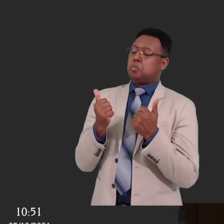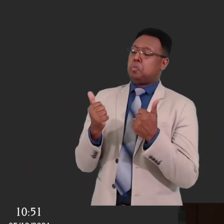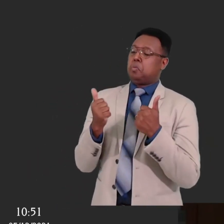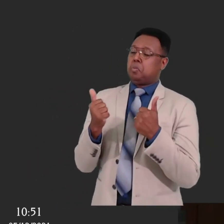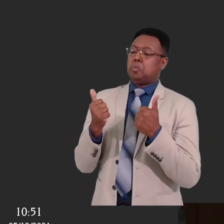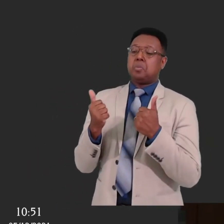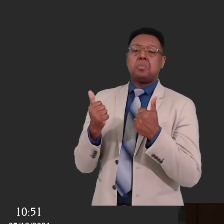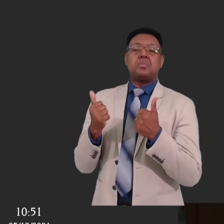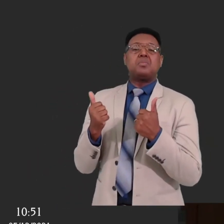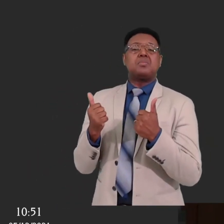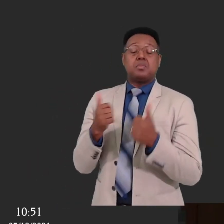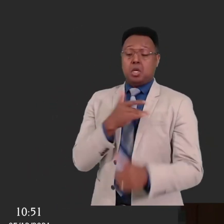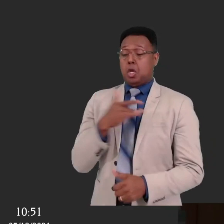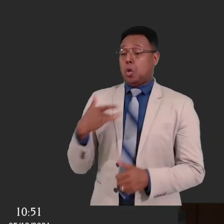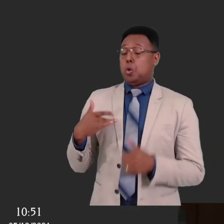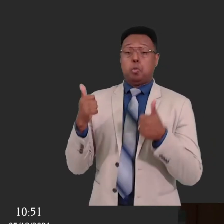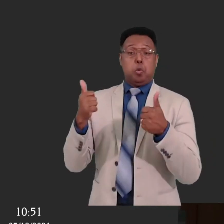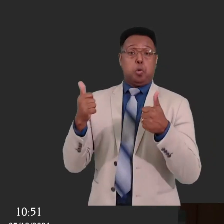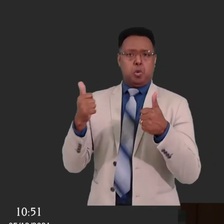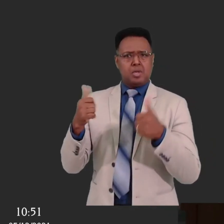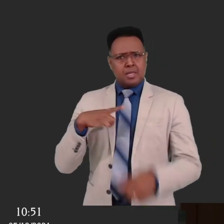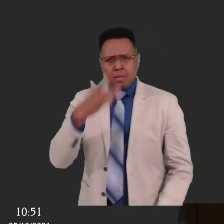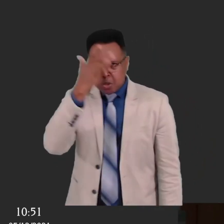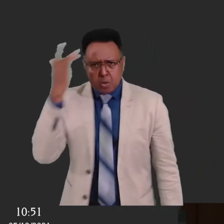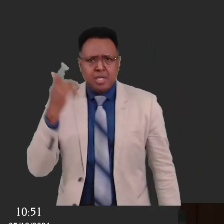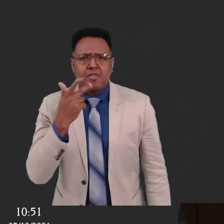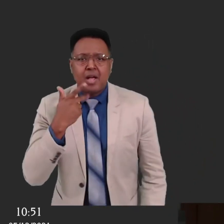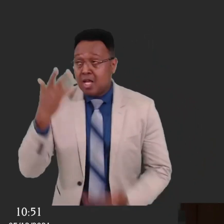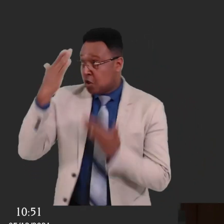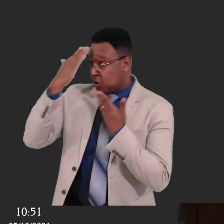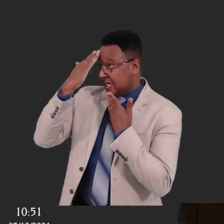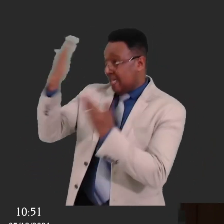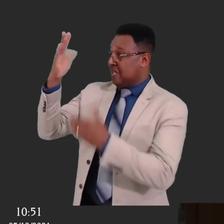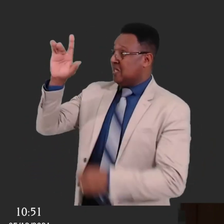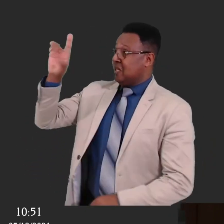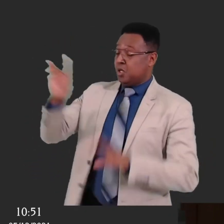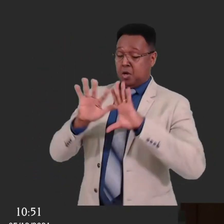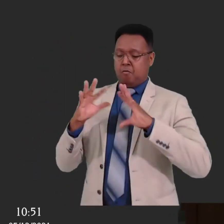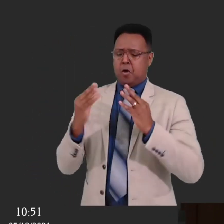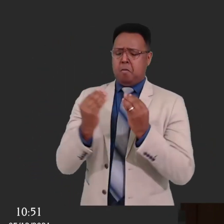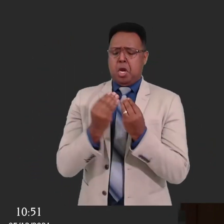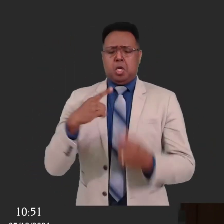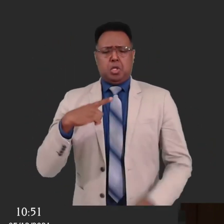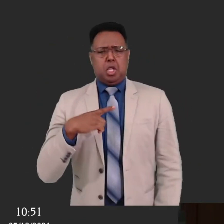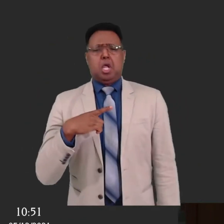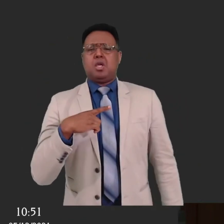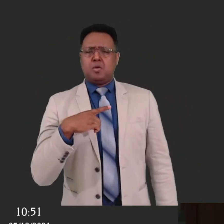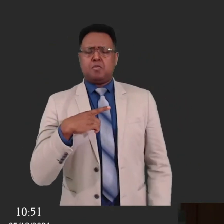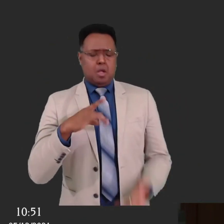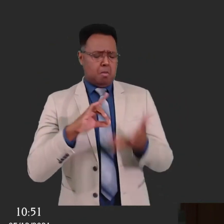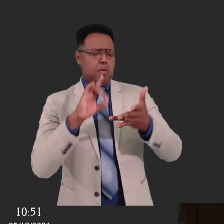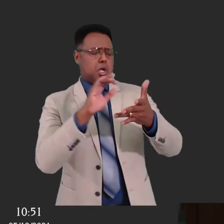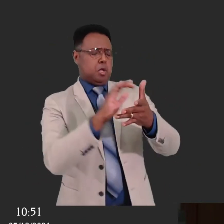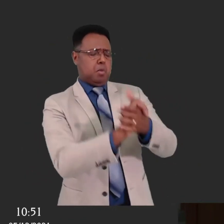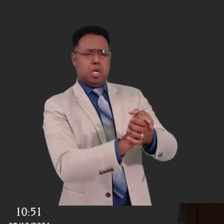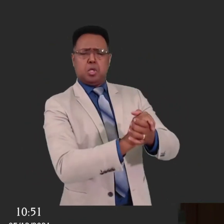dou graças a Deus pela família que eu tenho, pelos filhos saudáveis que eu tenho, pelo meu